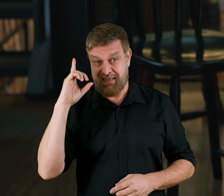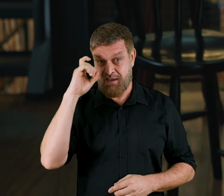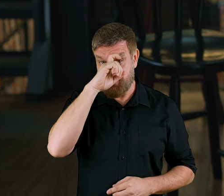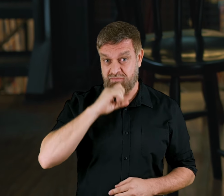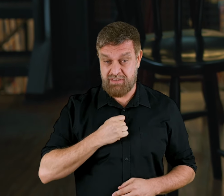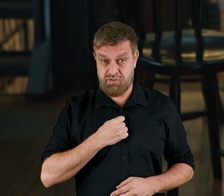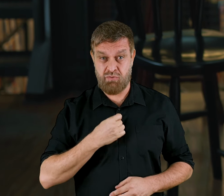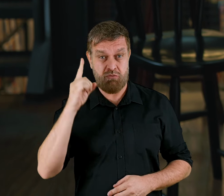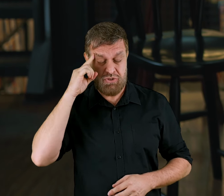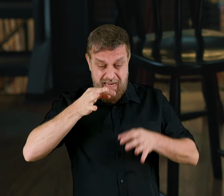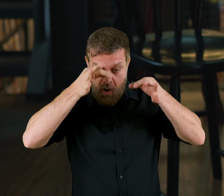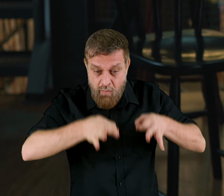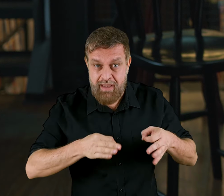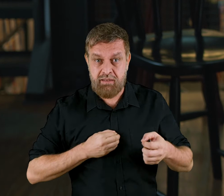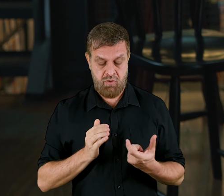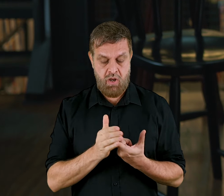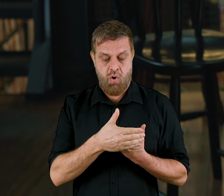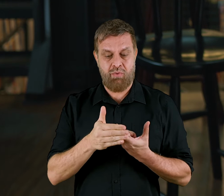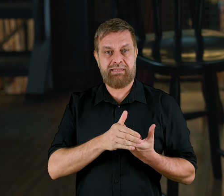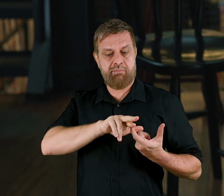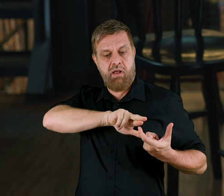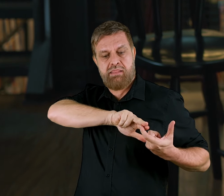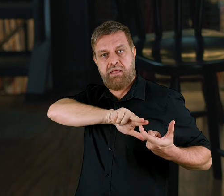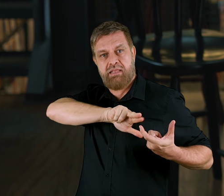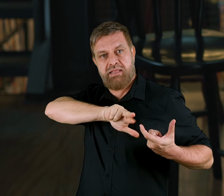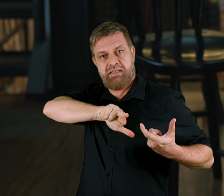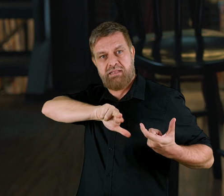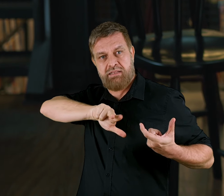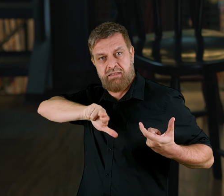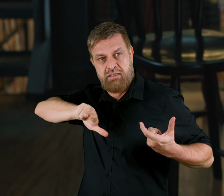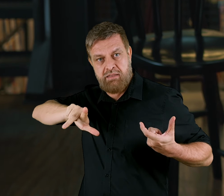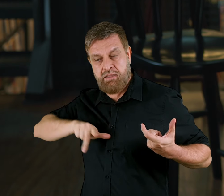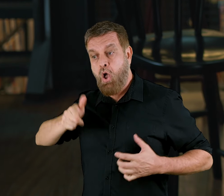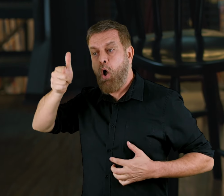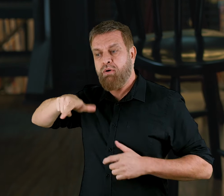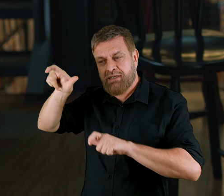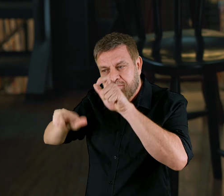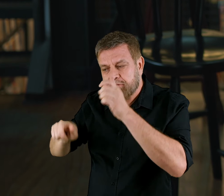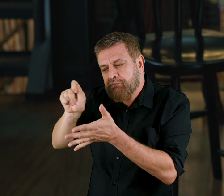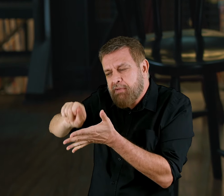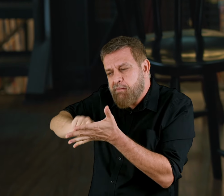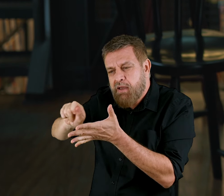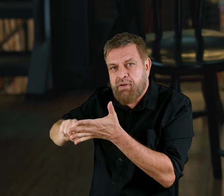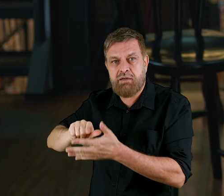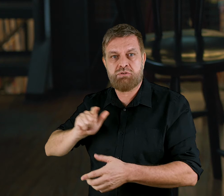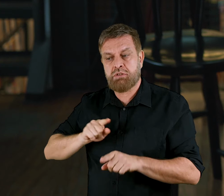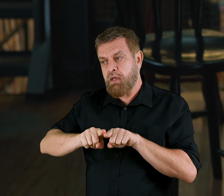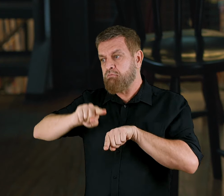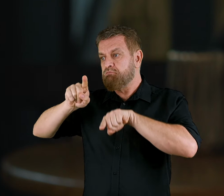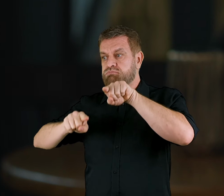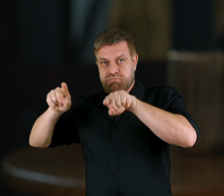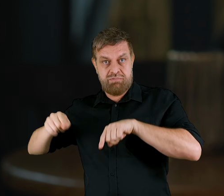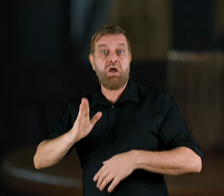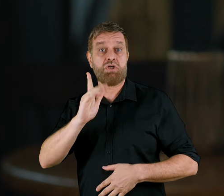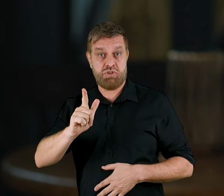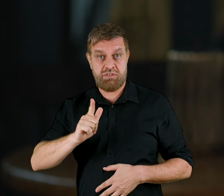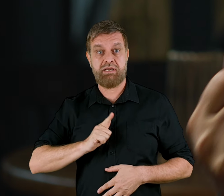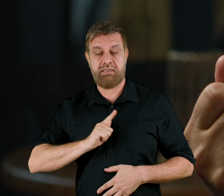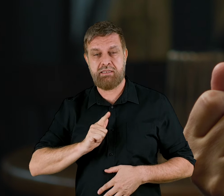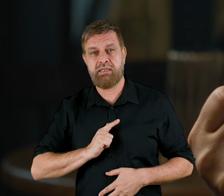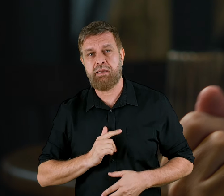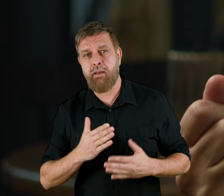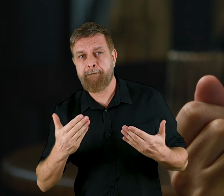uma datação porque esses termos eles estão variando, eles já aparecem em outros autores de um modo um pouco mais flutuante. Mas, então, quais